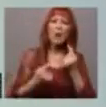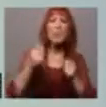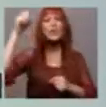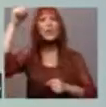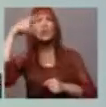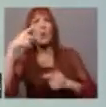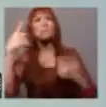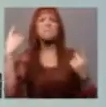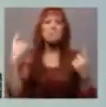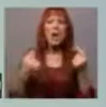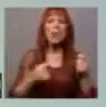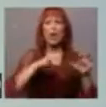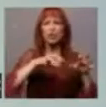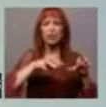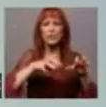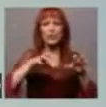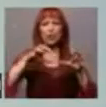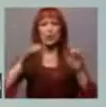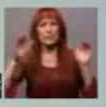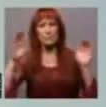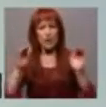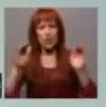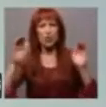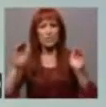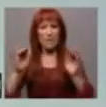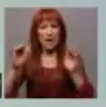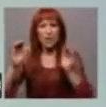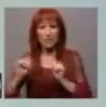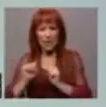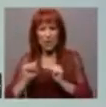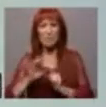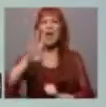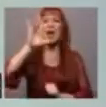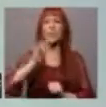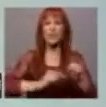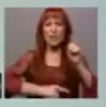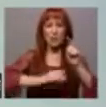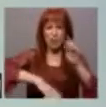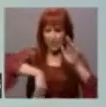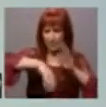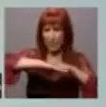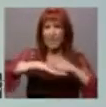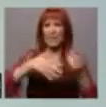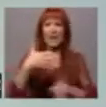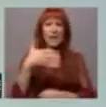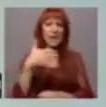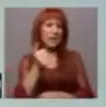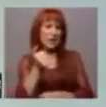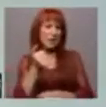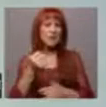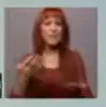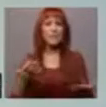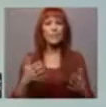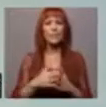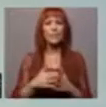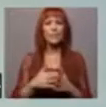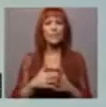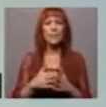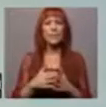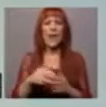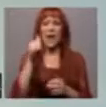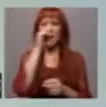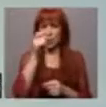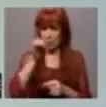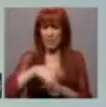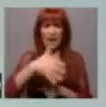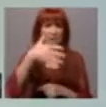abertas e passa aguaceiros cada vez menos frequentes. Em Lisboa a temperatura máxima de 15 graus, em Santarém